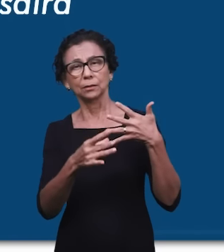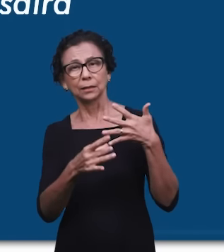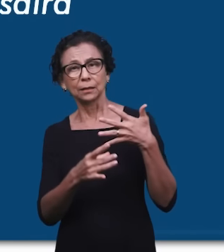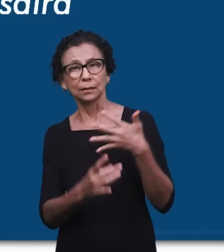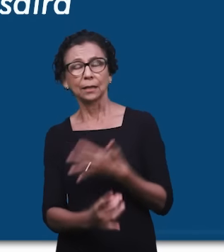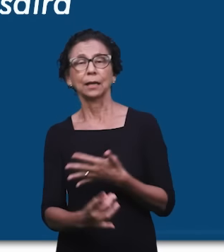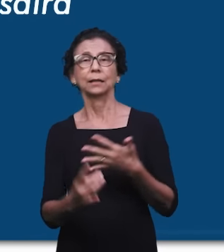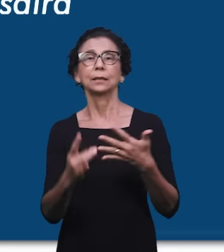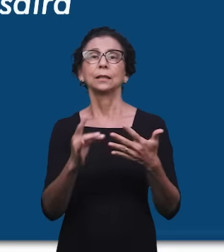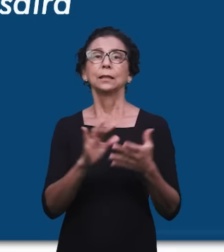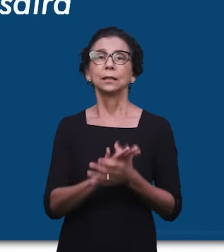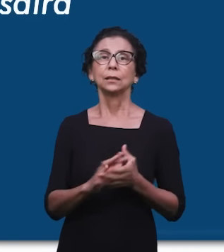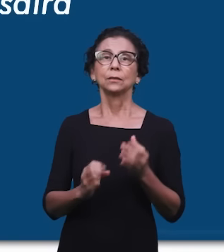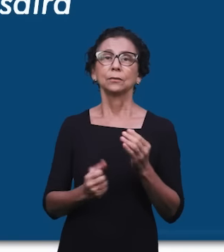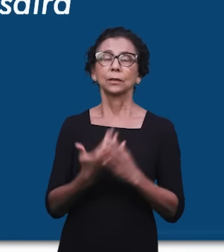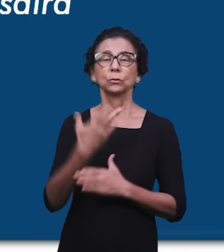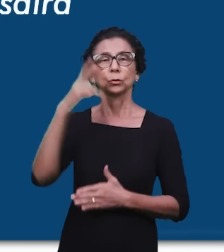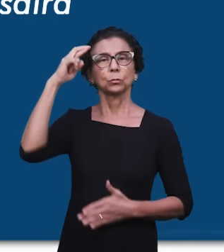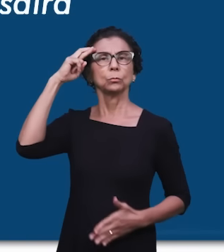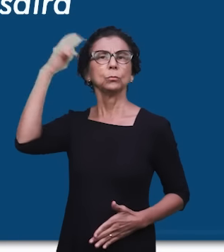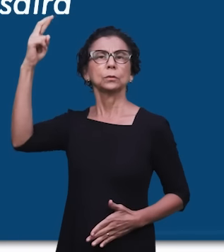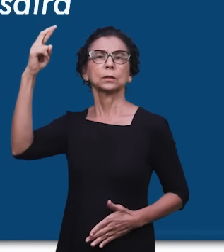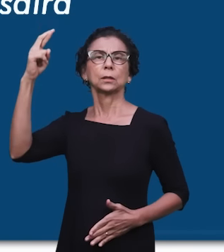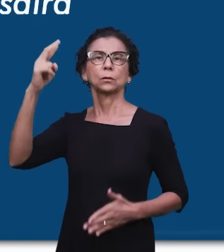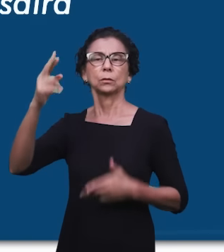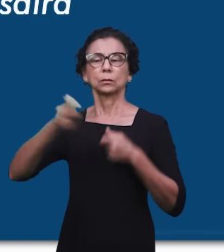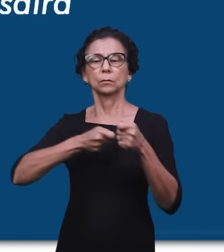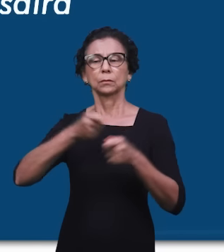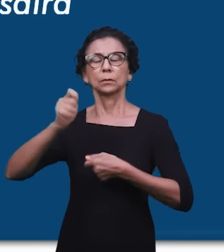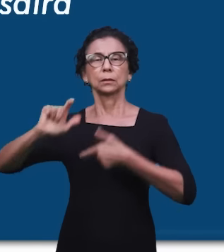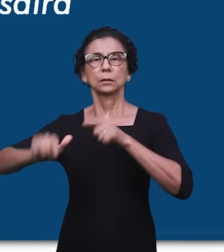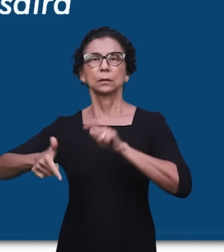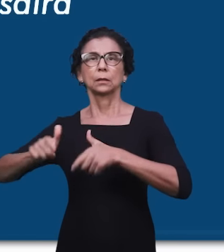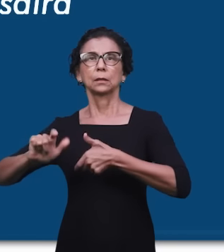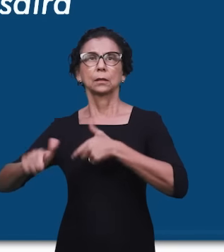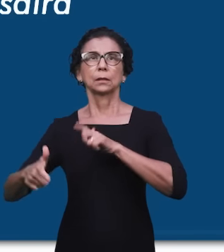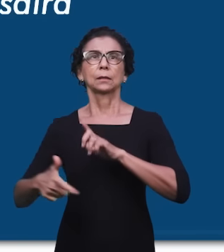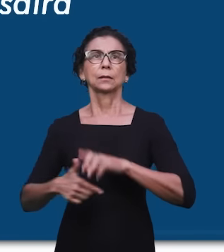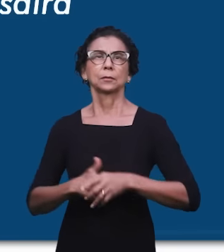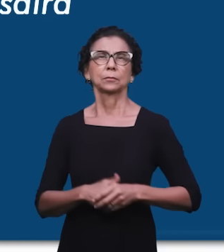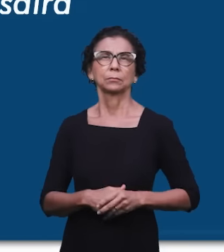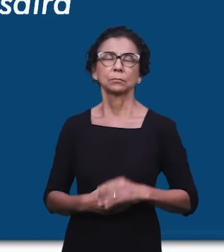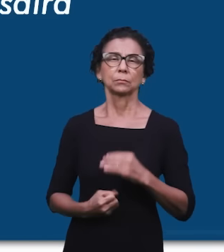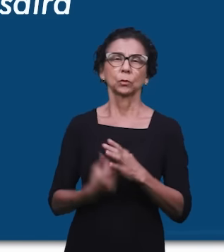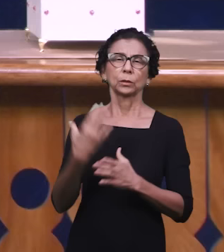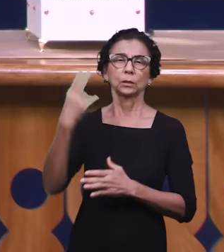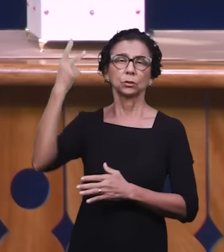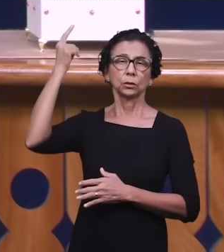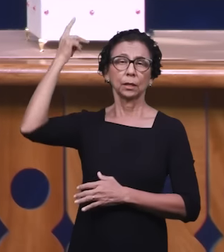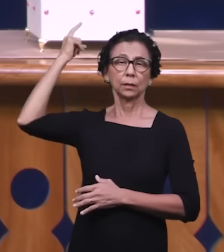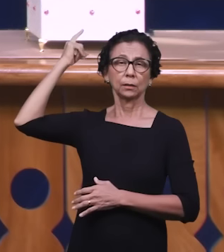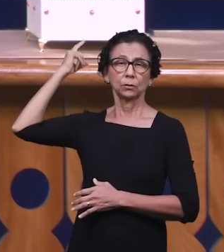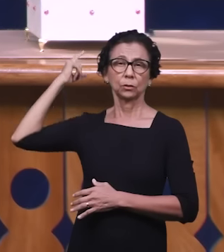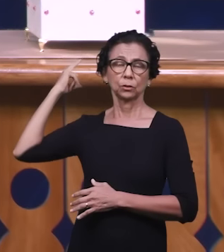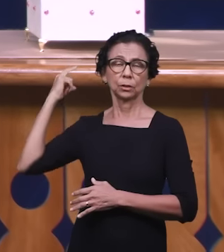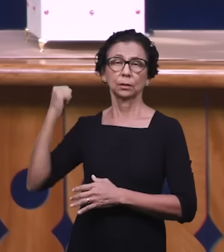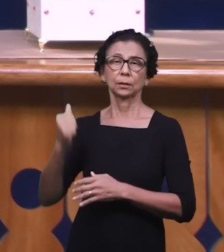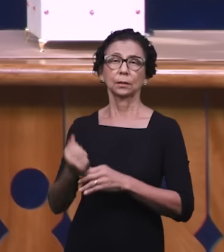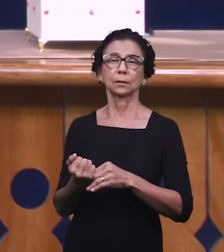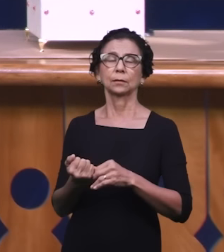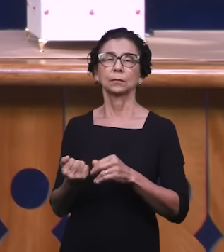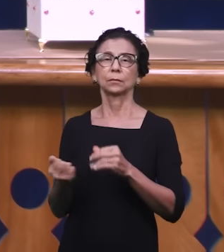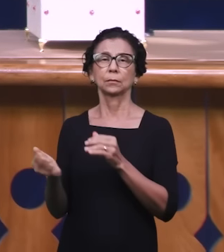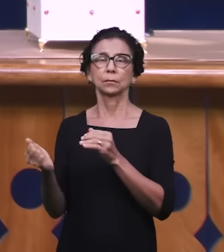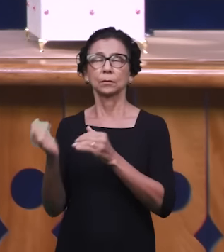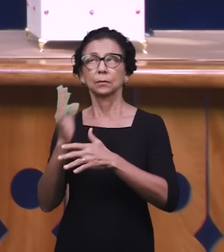o Senhor em Israel, cujas origens são desde os tempos antigos, desde os dias da eternidade. Então nós